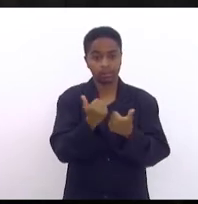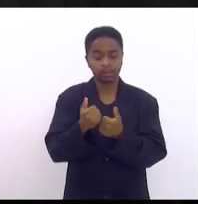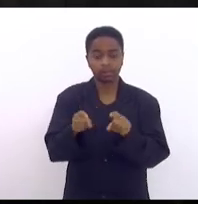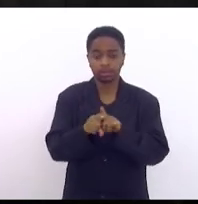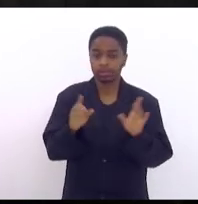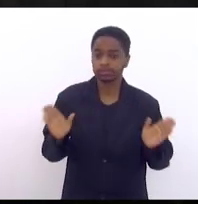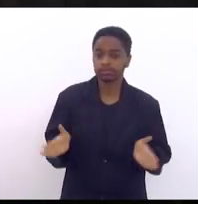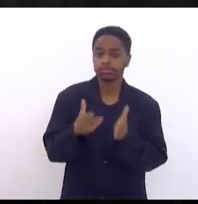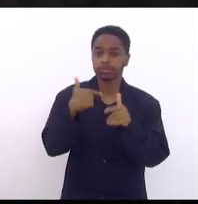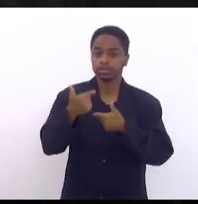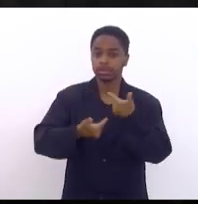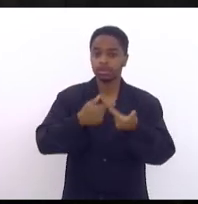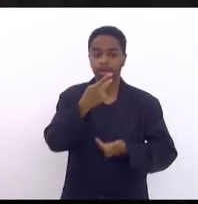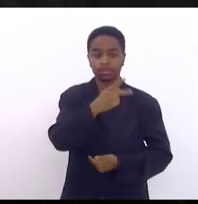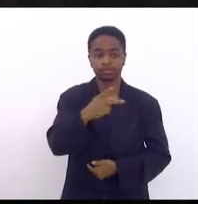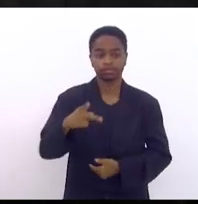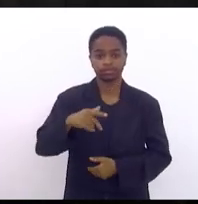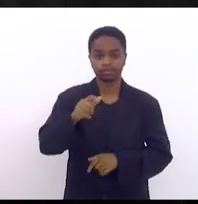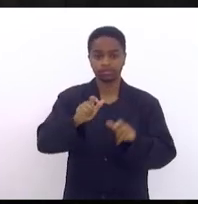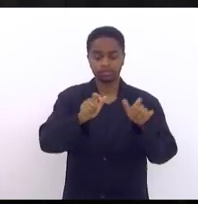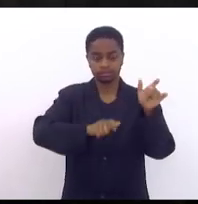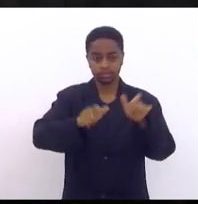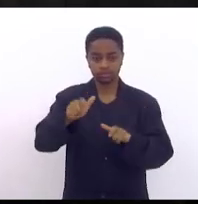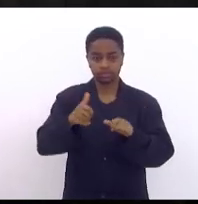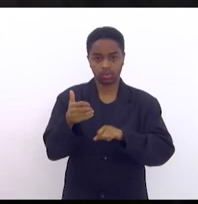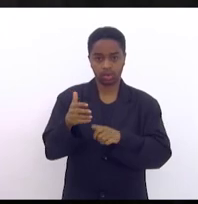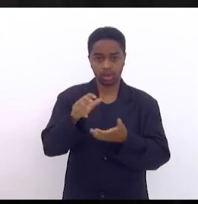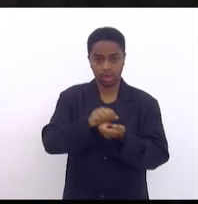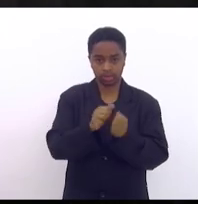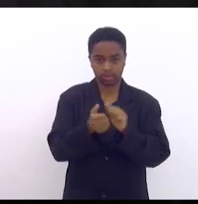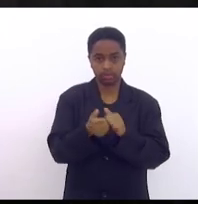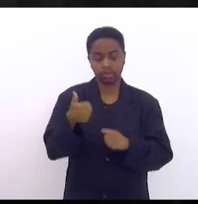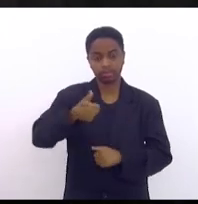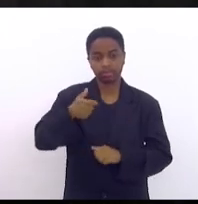incentivar o trabalho do artesão. O primeiro projeto de lei foi o número